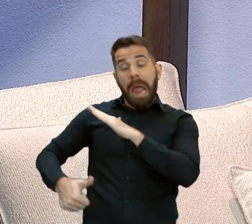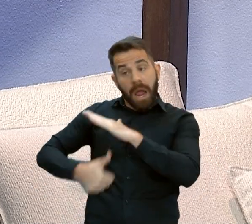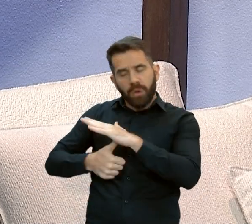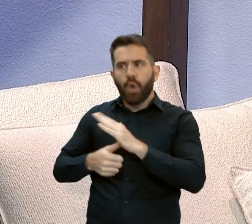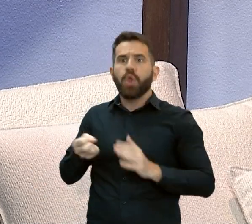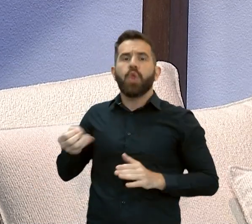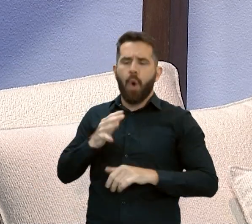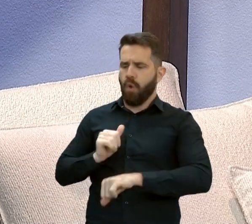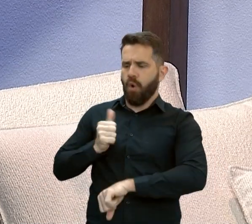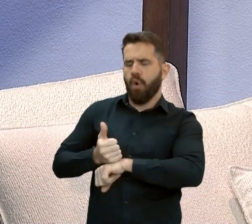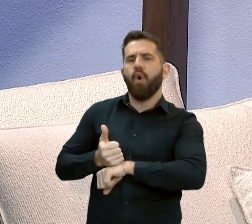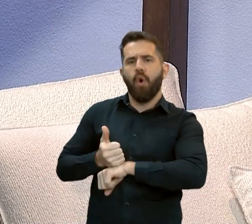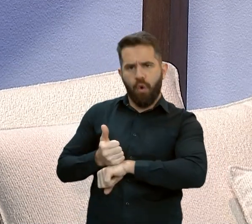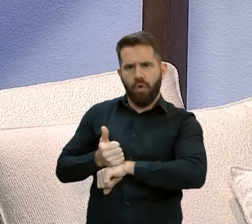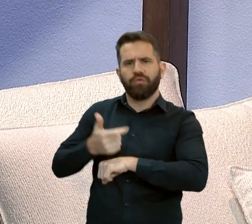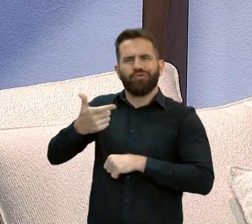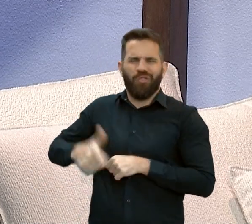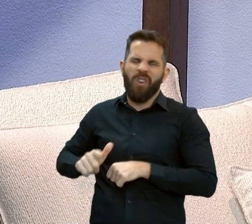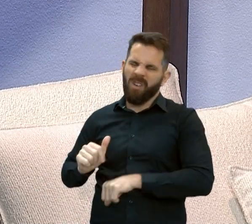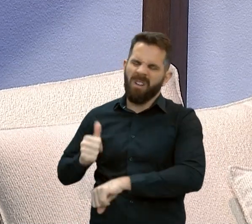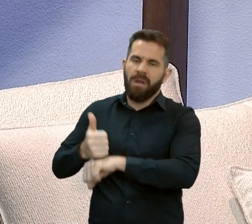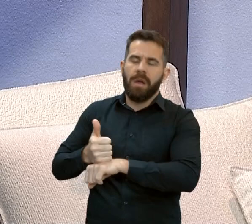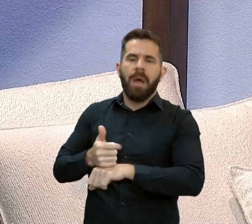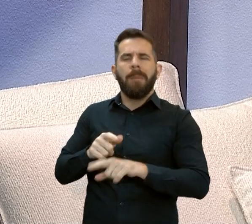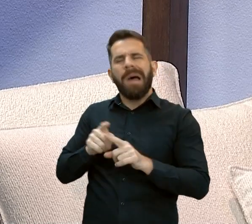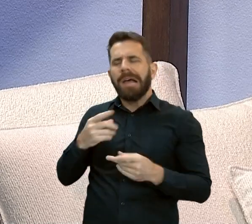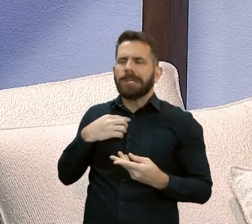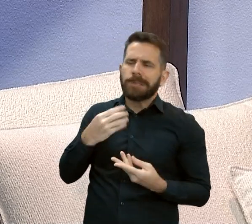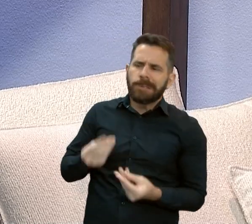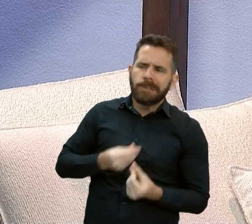poxa, eu nem conheço o novo reitor,